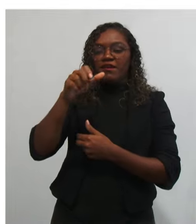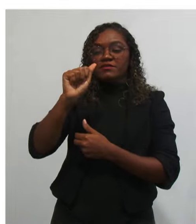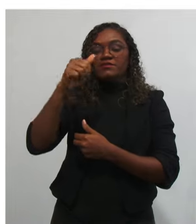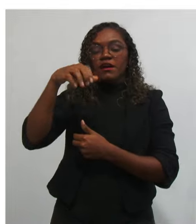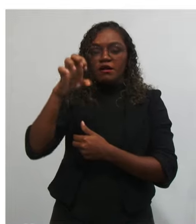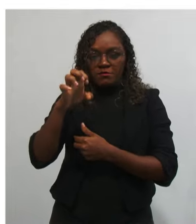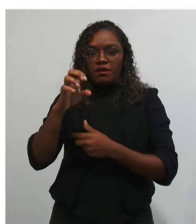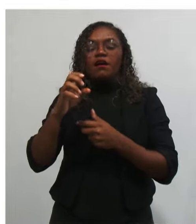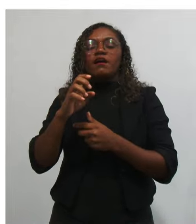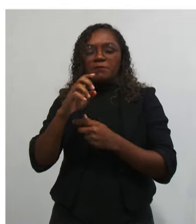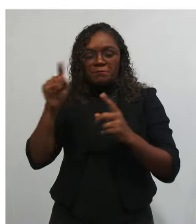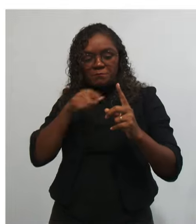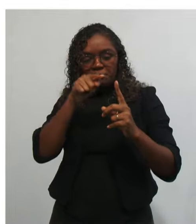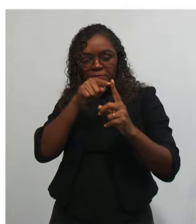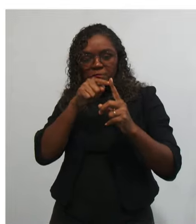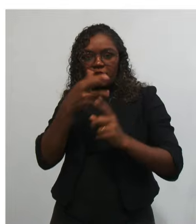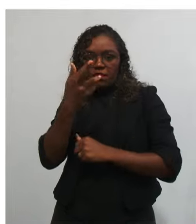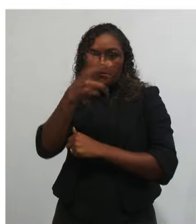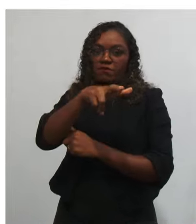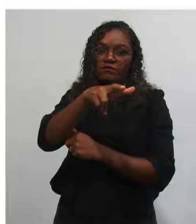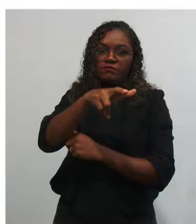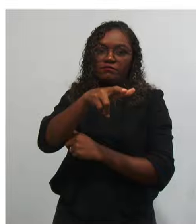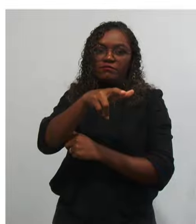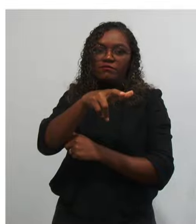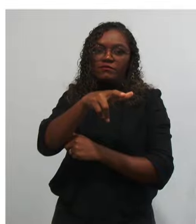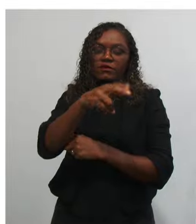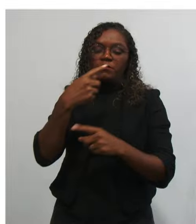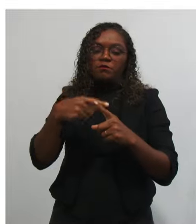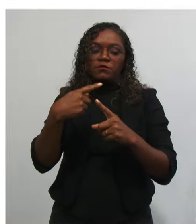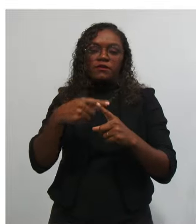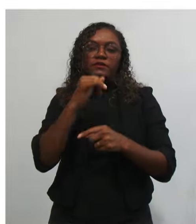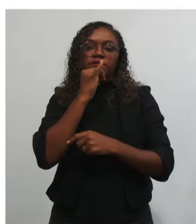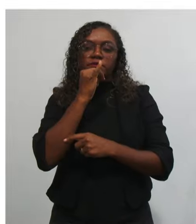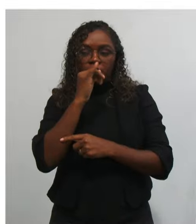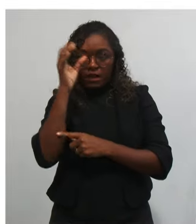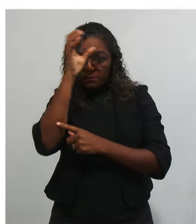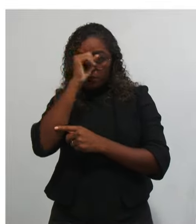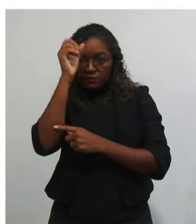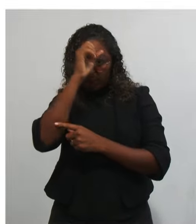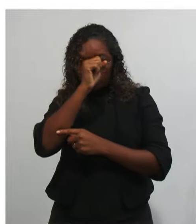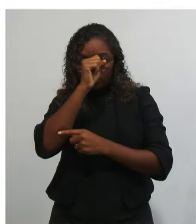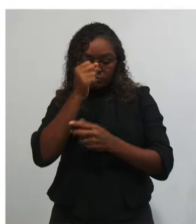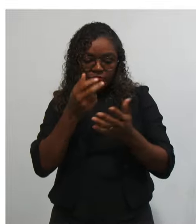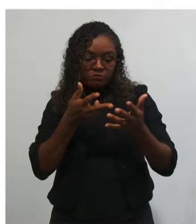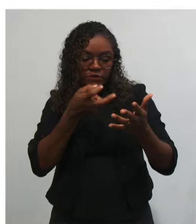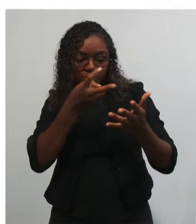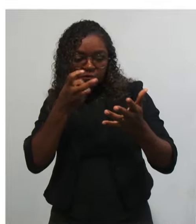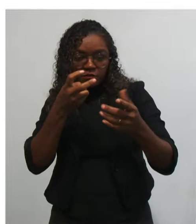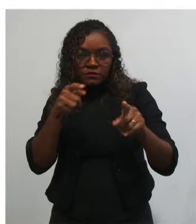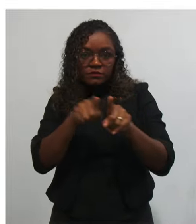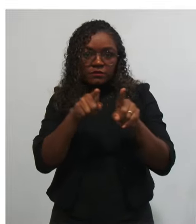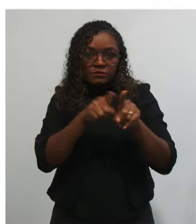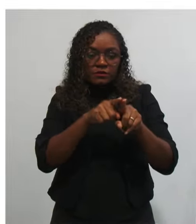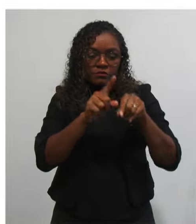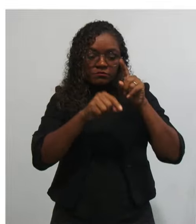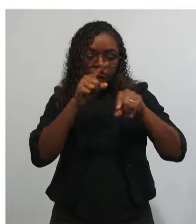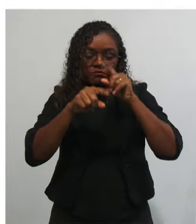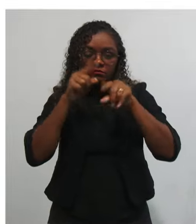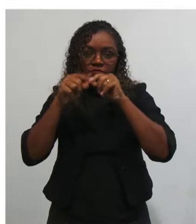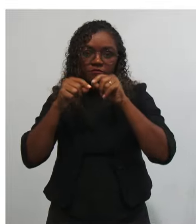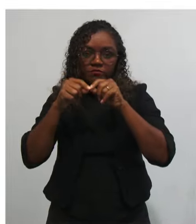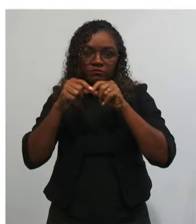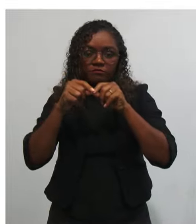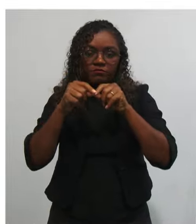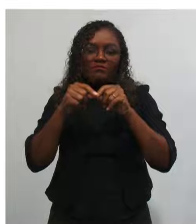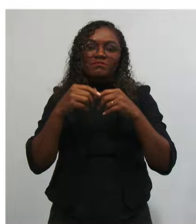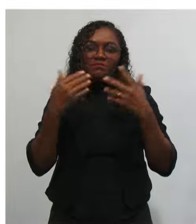finalidade de reprovar então ele serve para certificar O que foi apreendido classificar e selecionar a ideia